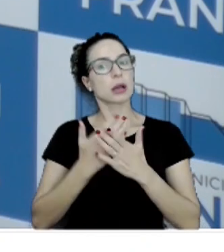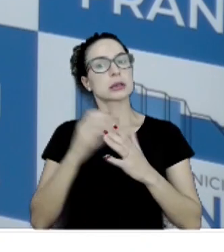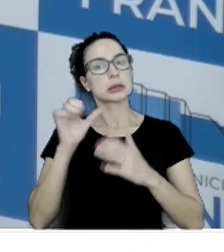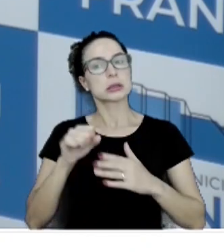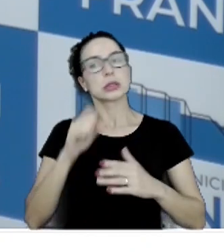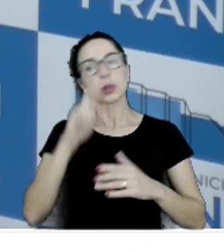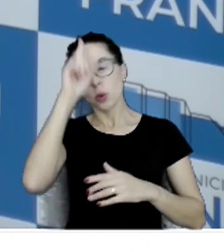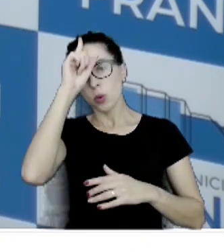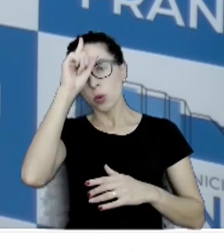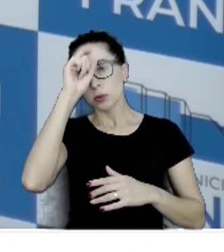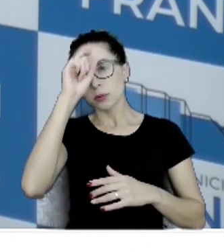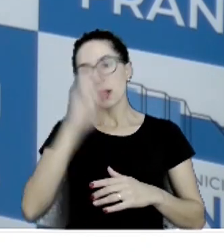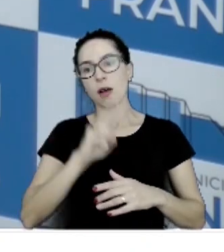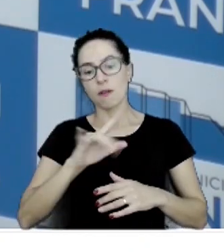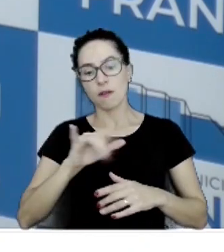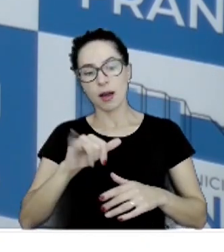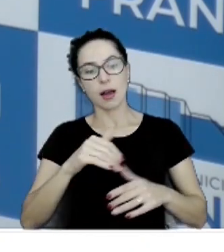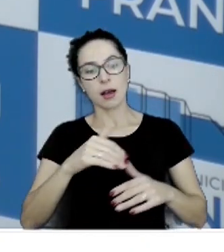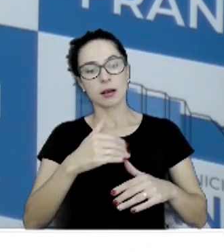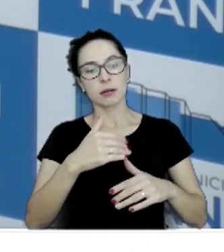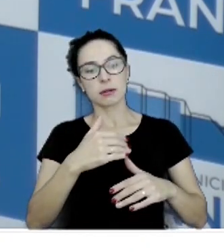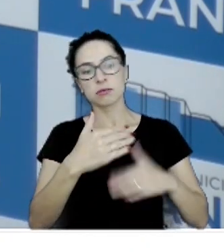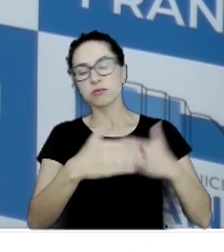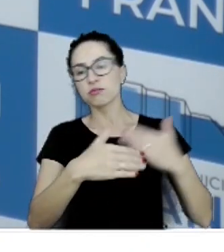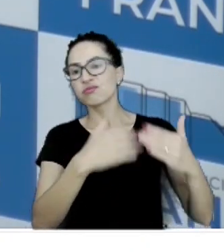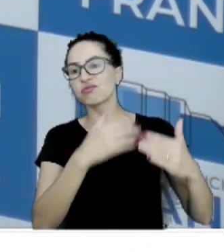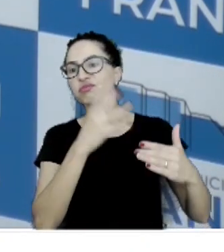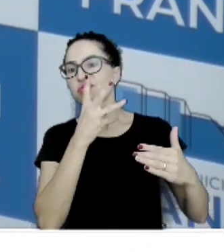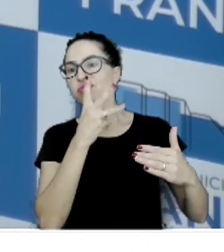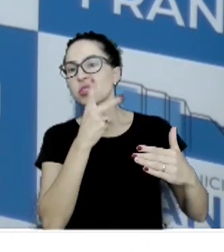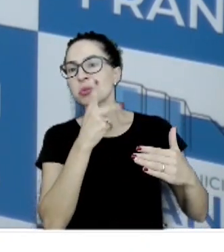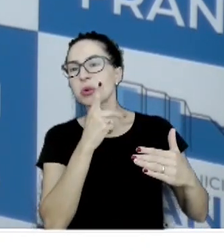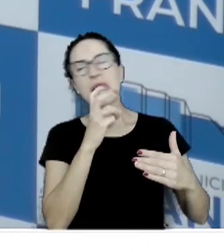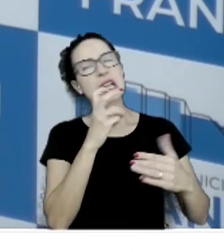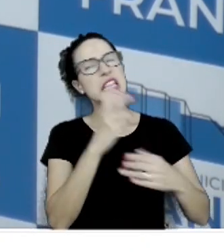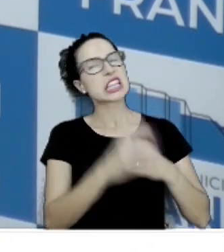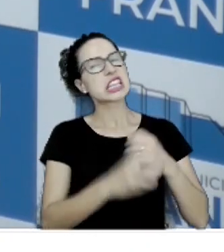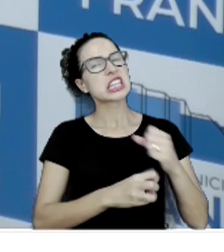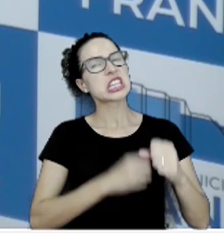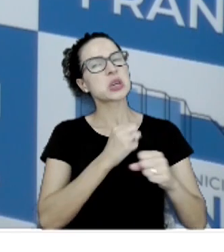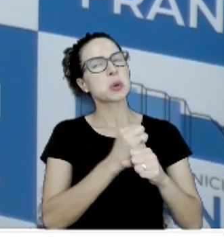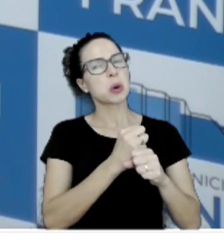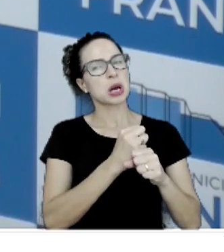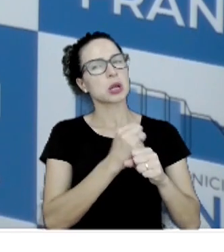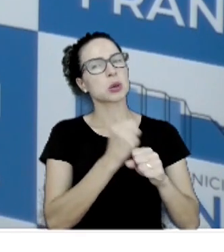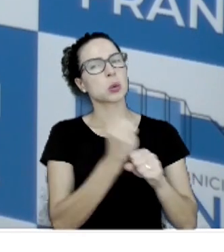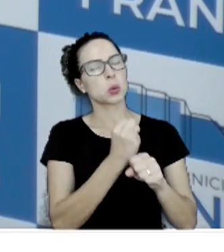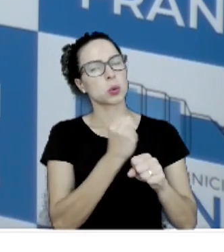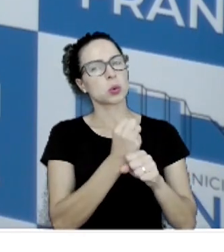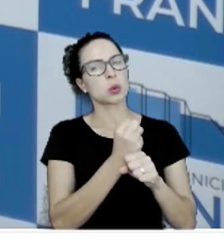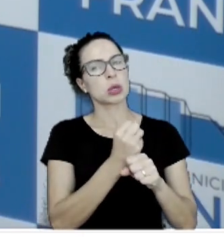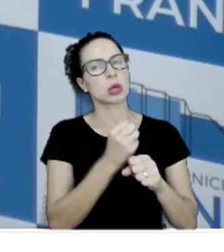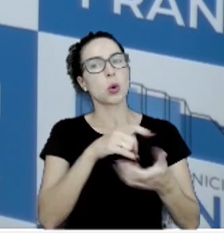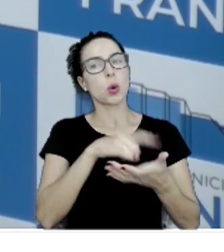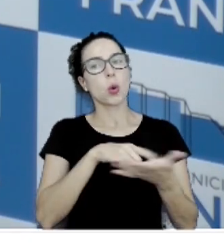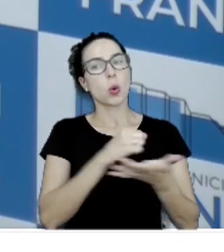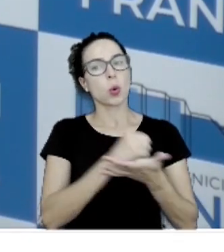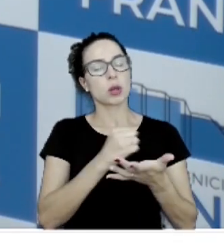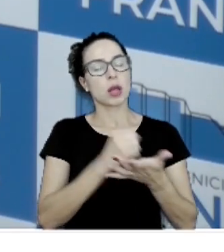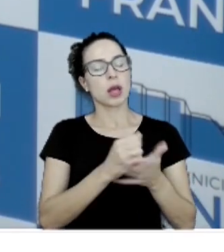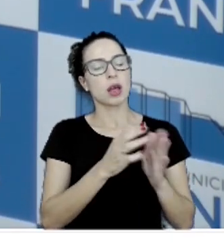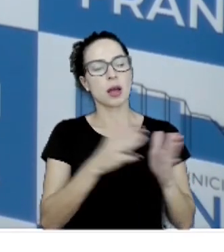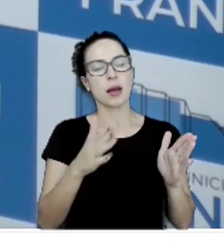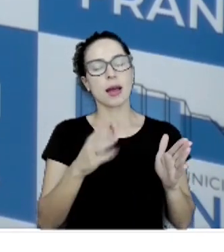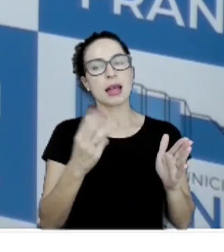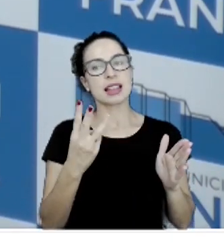pronto no mínimo aí uns 5 anos. O contrato é até de 3 anos